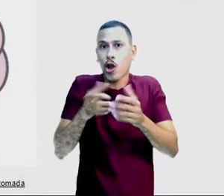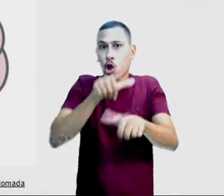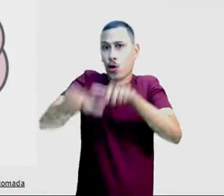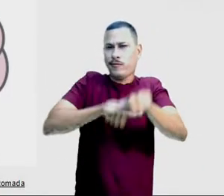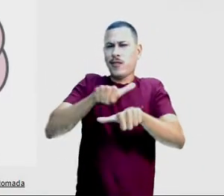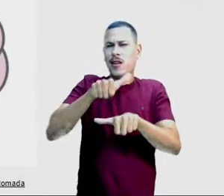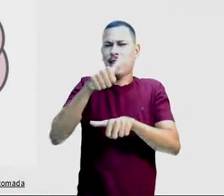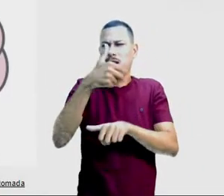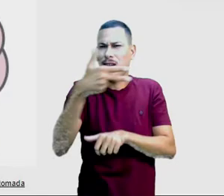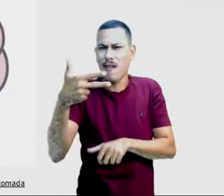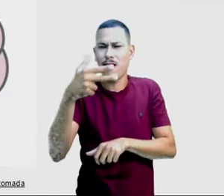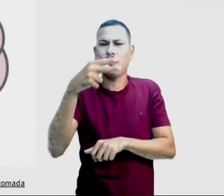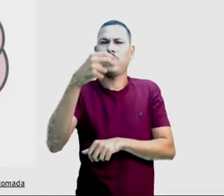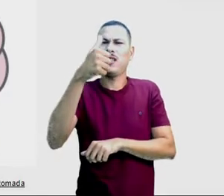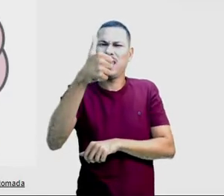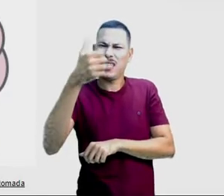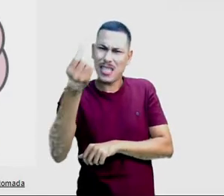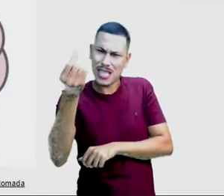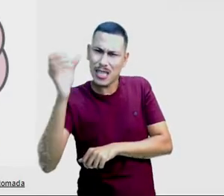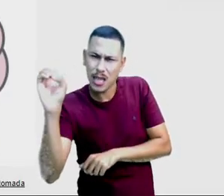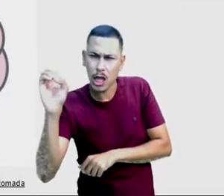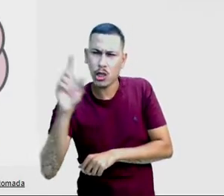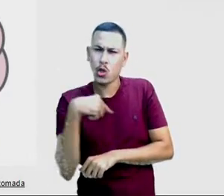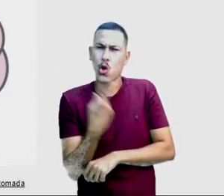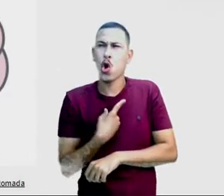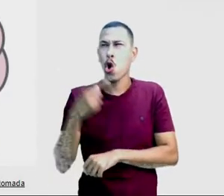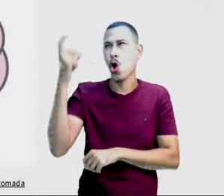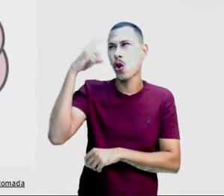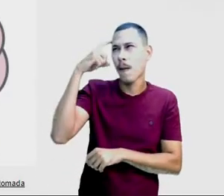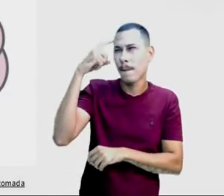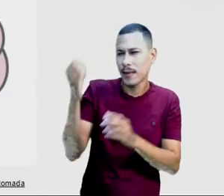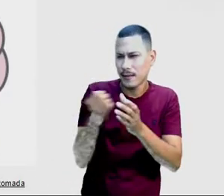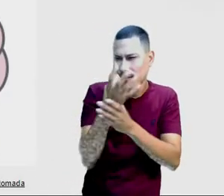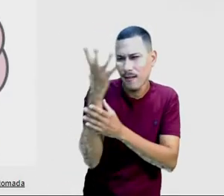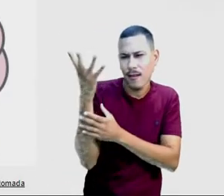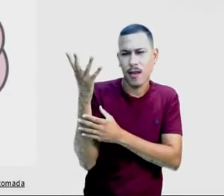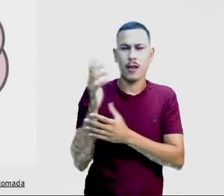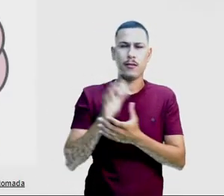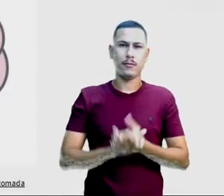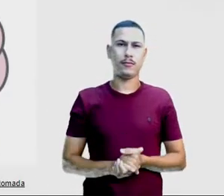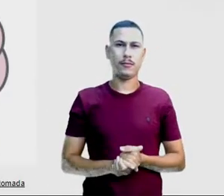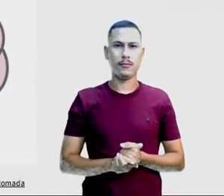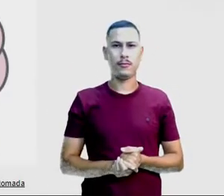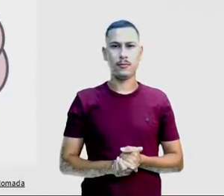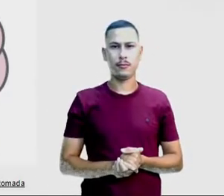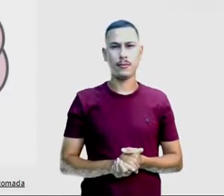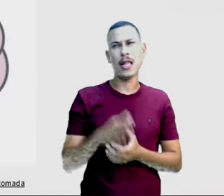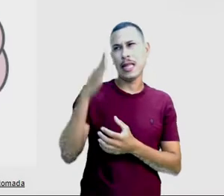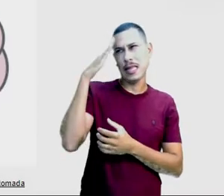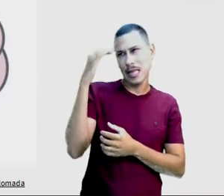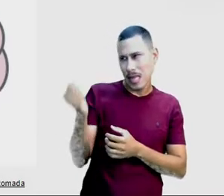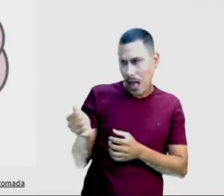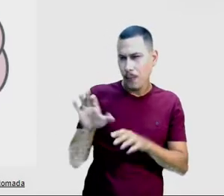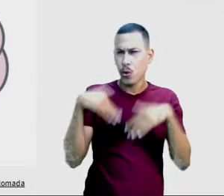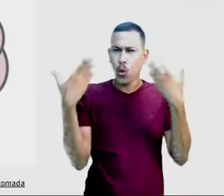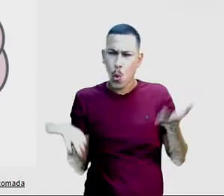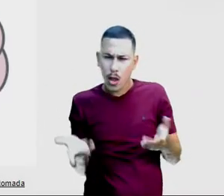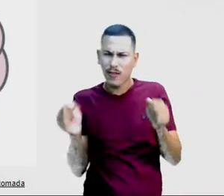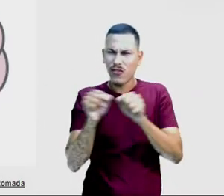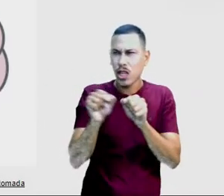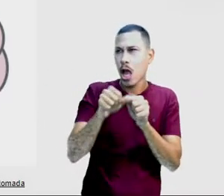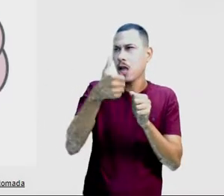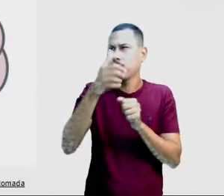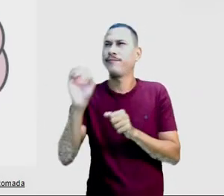160. Essas estratégias que a gente vai criando na mente, da mesma forma aqui, ó. A gente sabe quando é exata, que é com